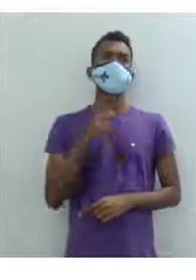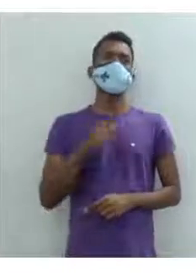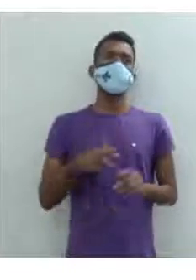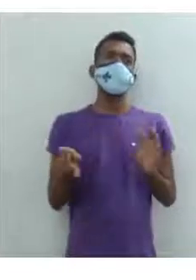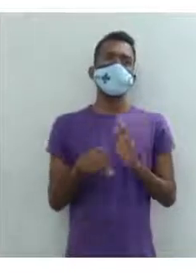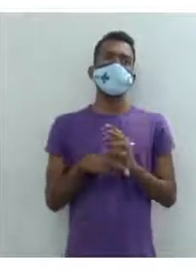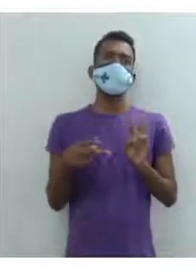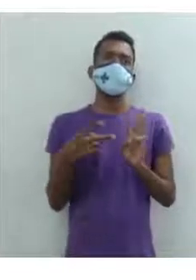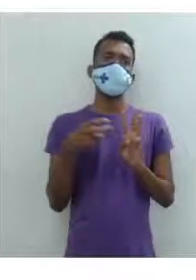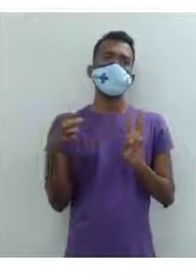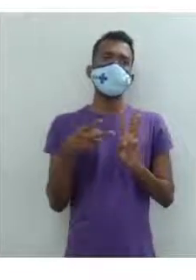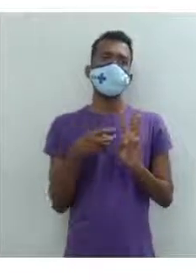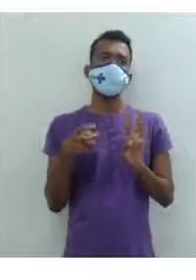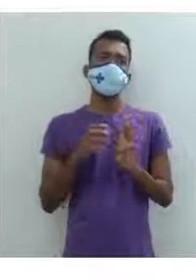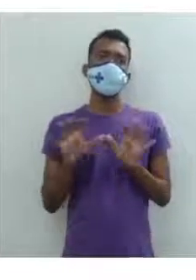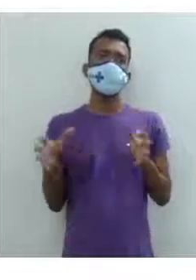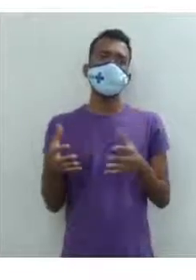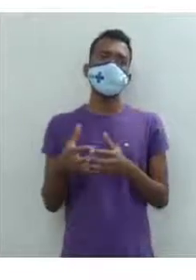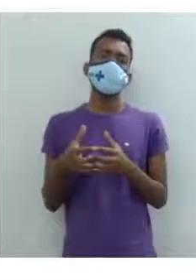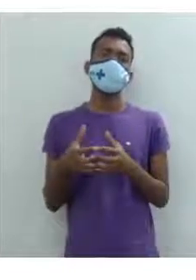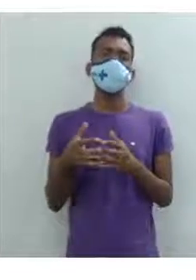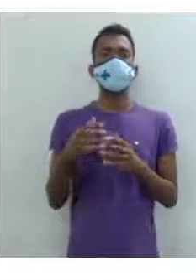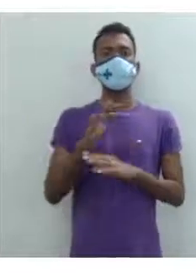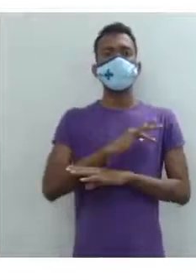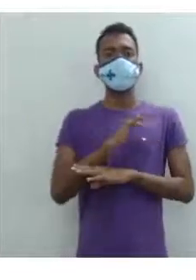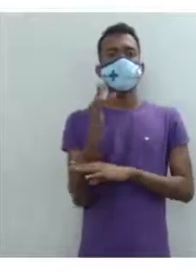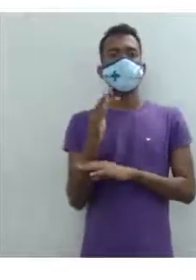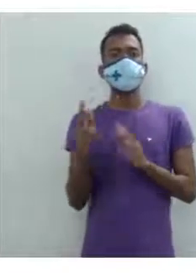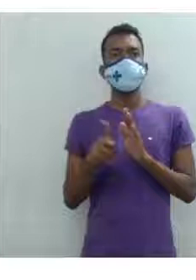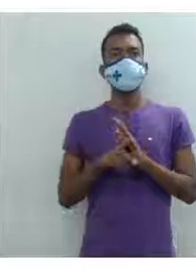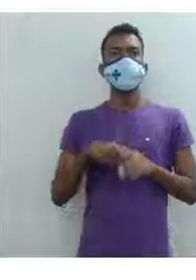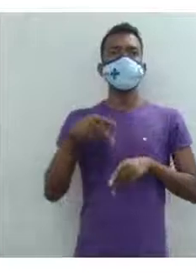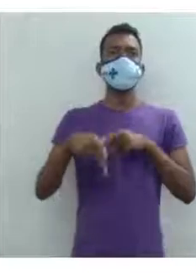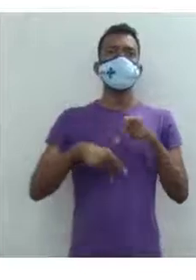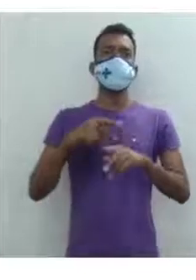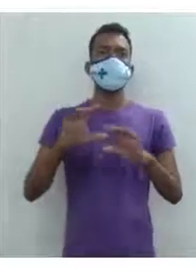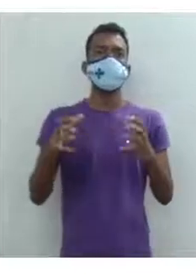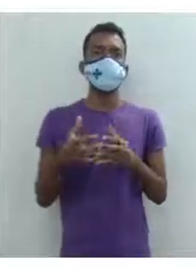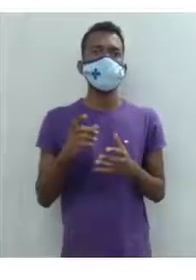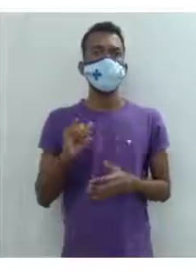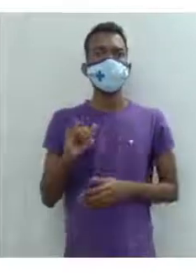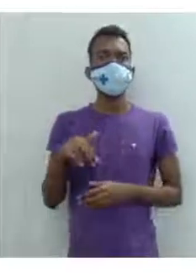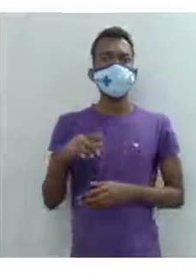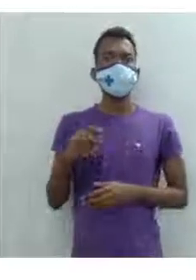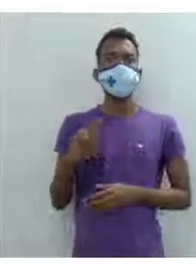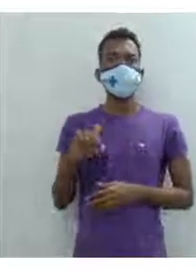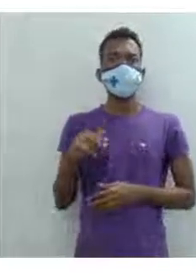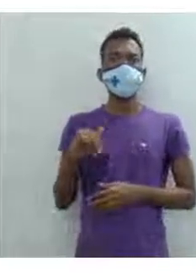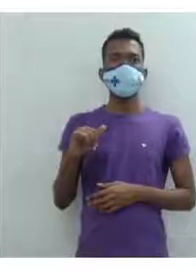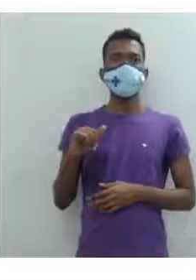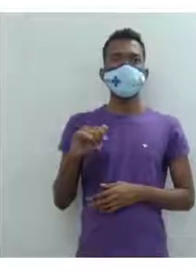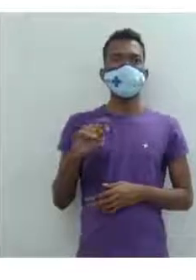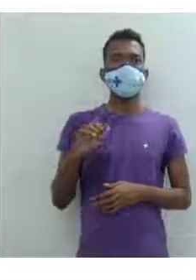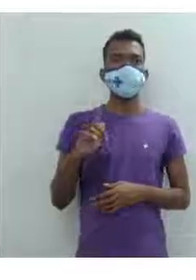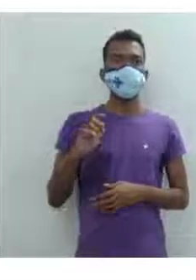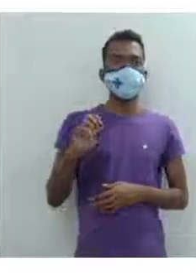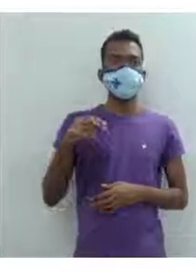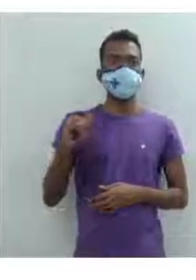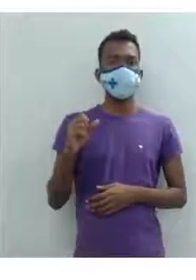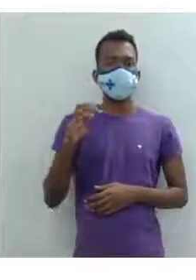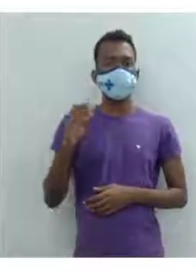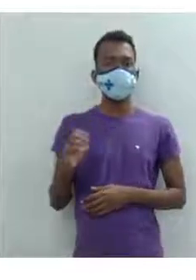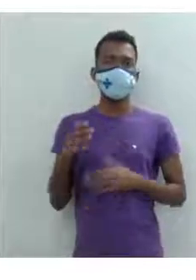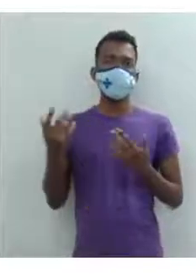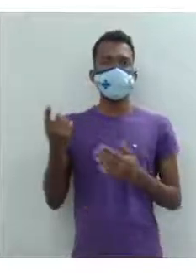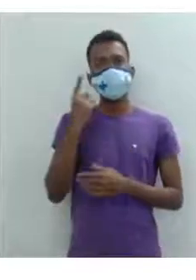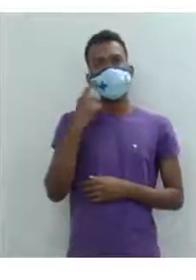condição indígena junto ao órgão federal indigenista. Então, como vocês observam, então, nós temos aqui